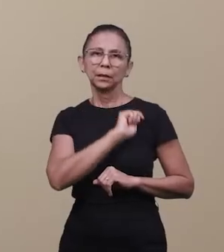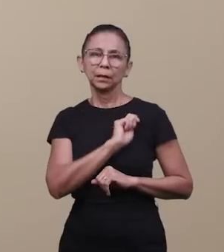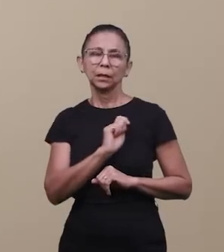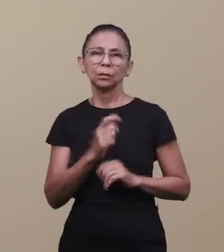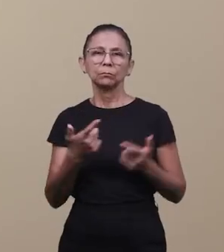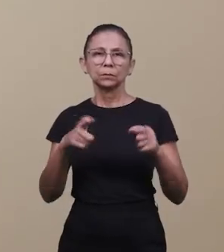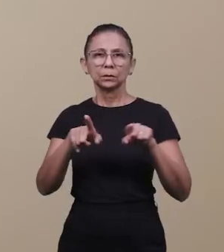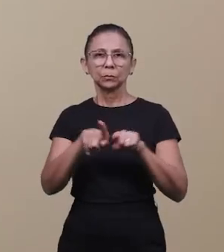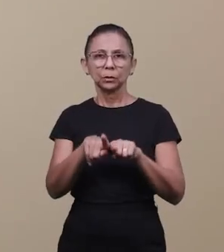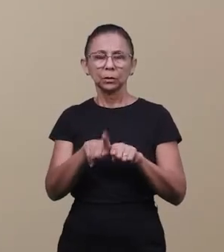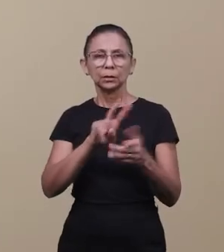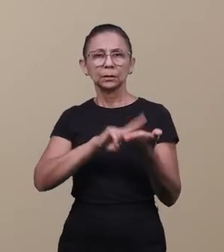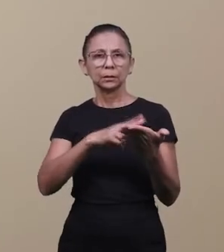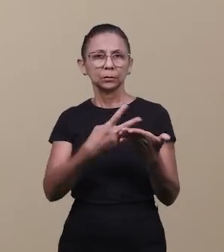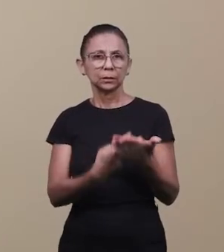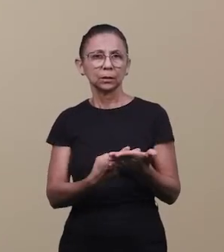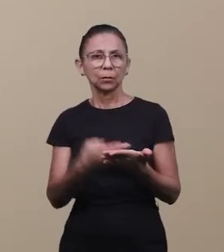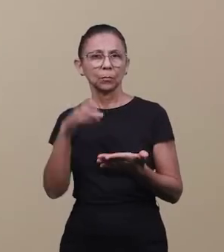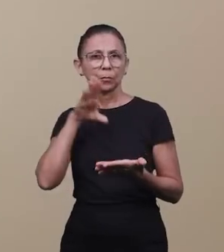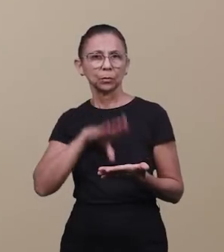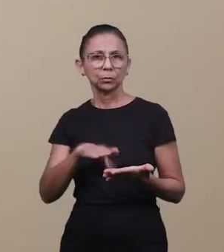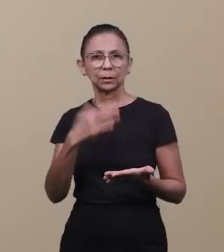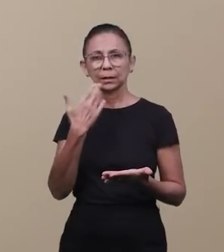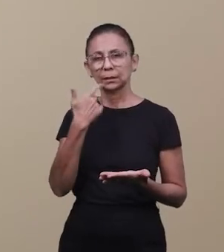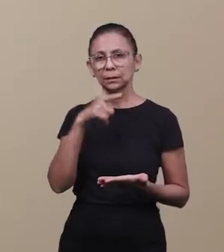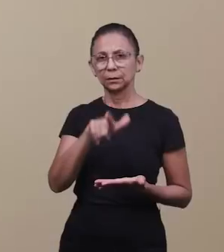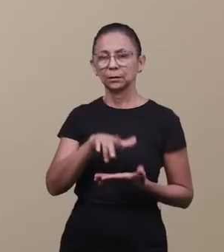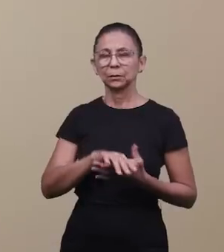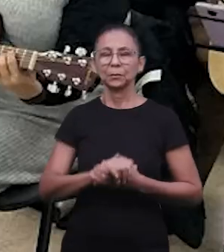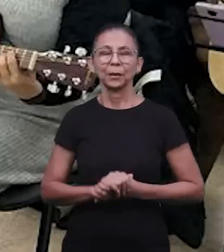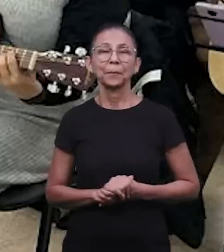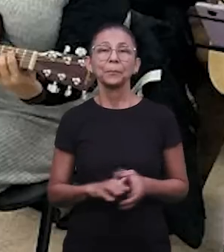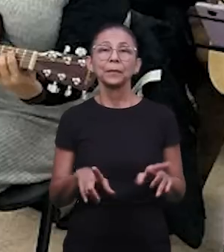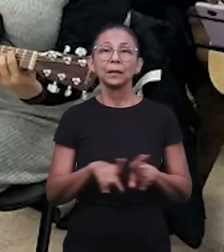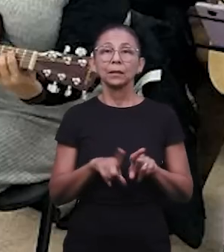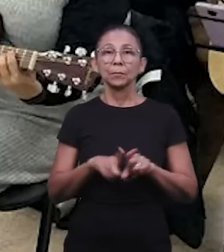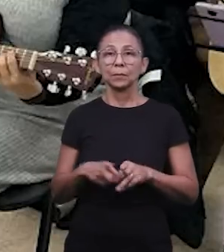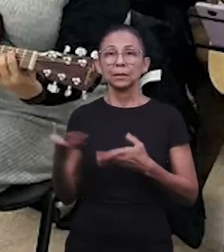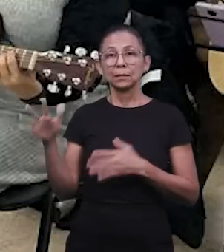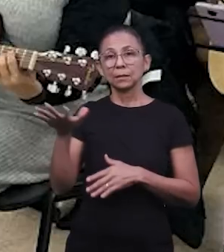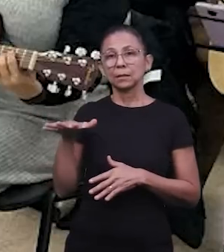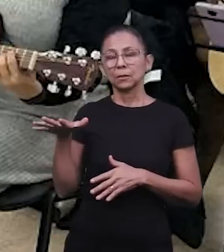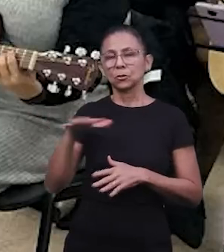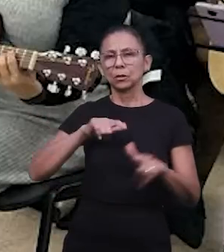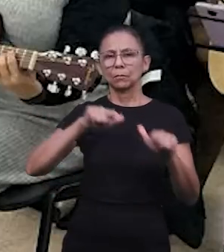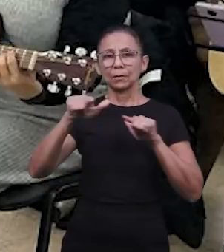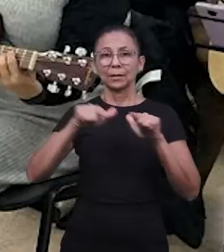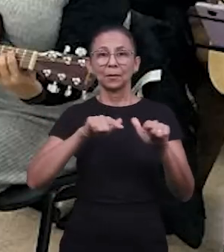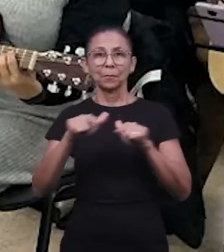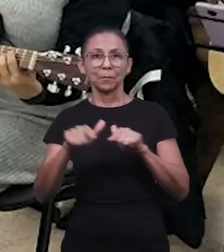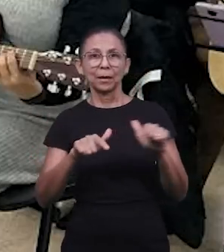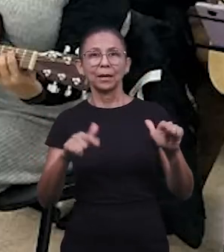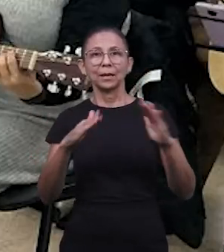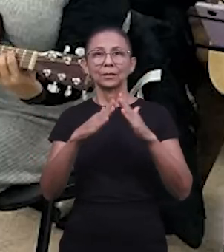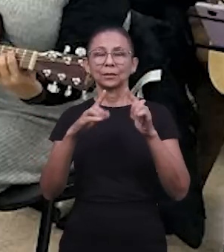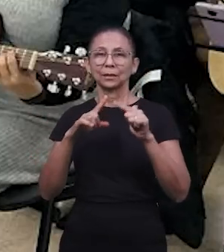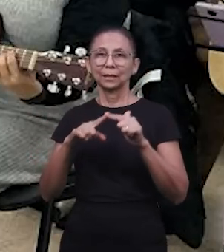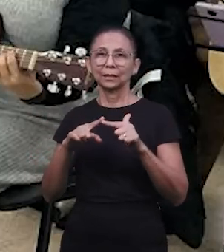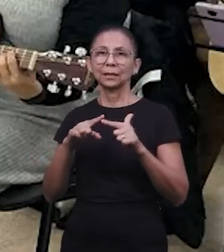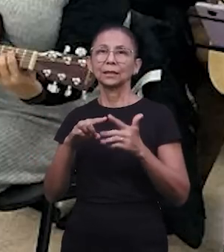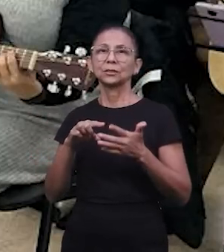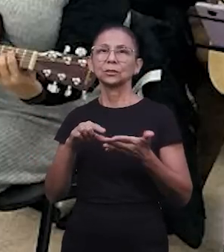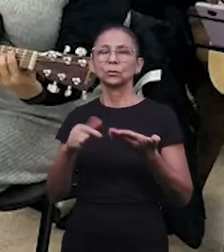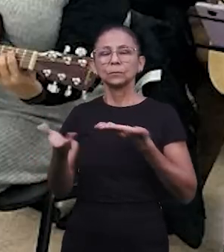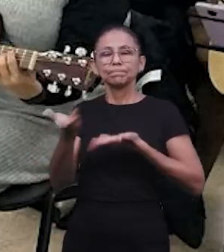português. E em Barcelona foi realizado um trabalho de evangelização na cidade, onde toda a igreja esteve envolvida.